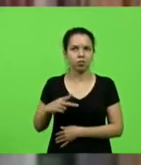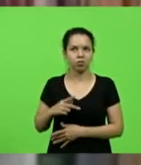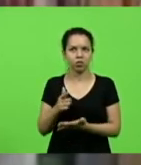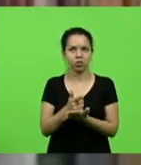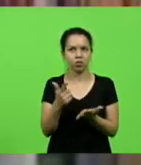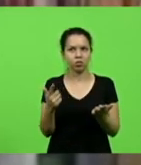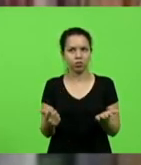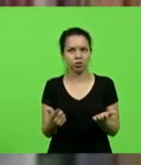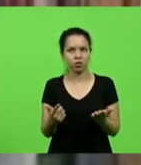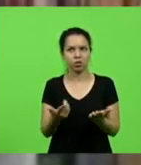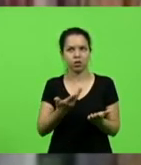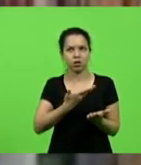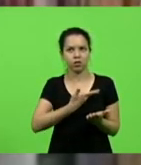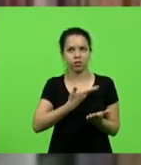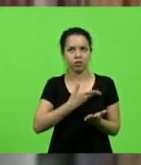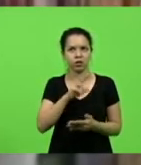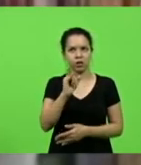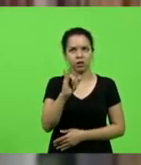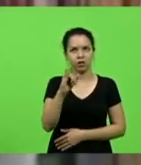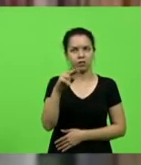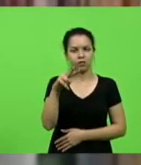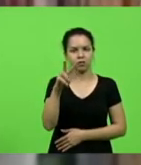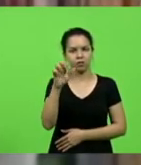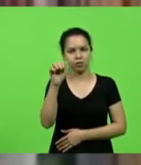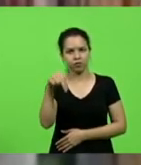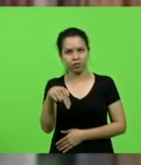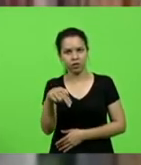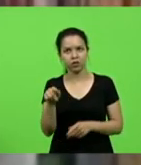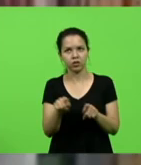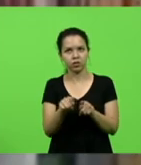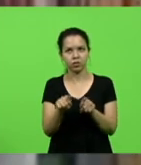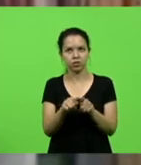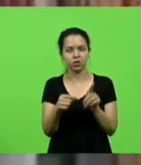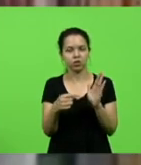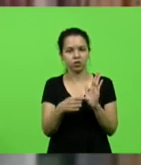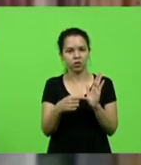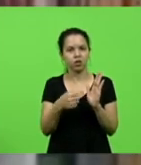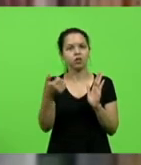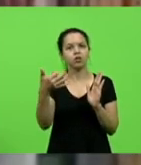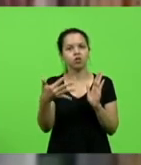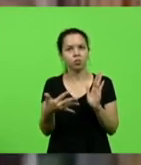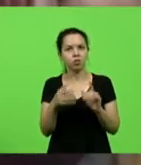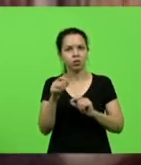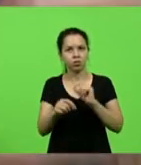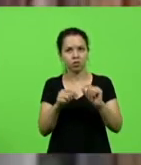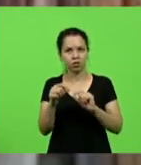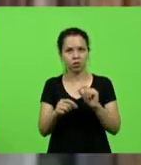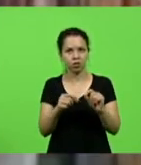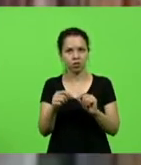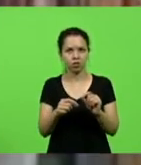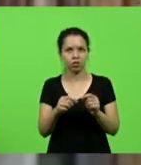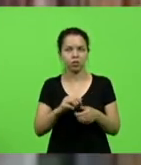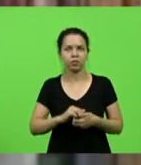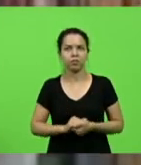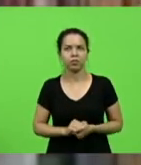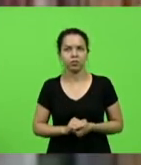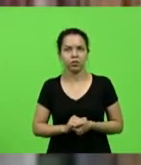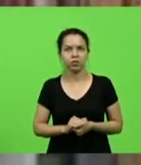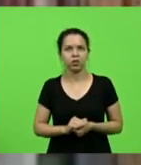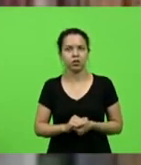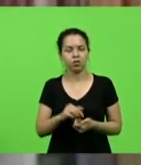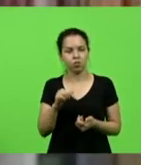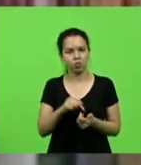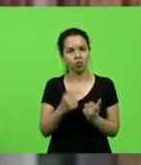do Paulo Freire, Ivan Illich. E o Ivan Illich, inclusive, aqui neste livro que foi submetido à aprovação